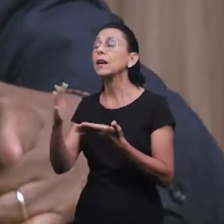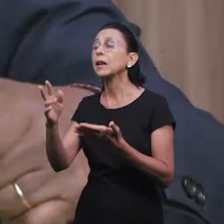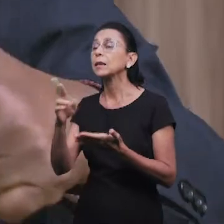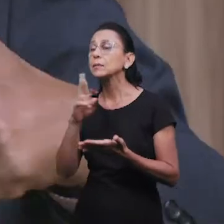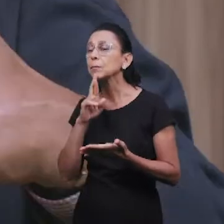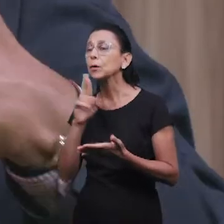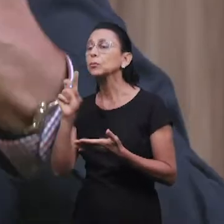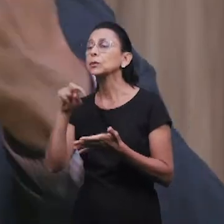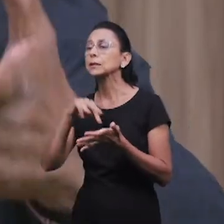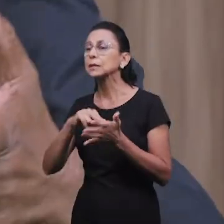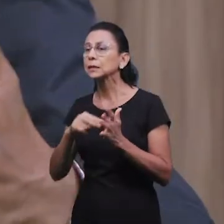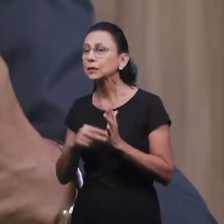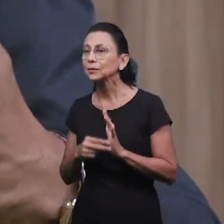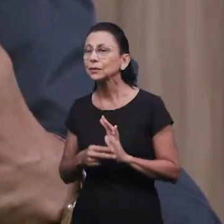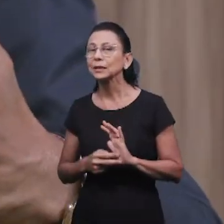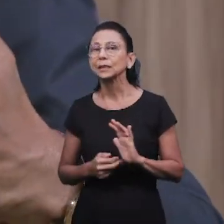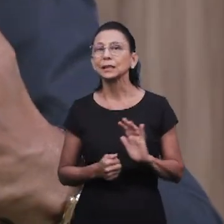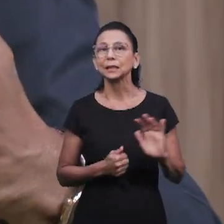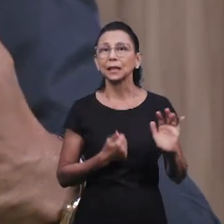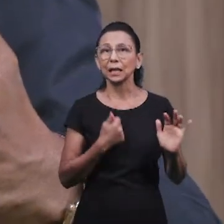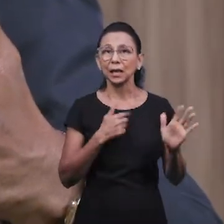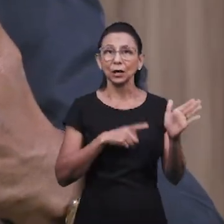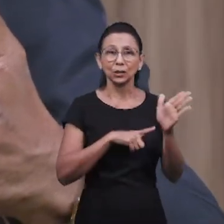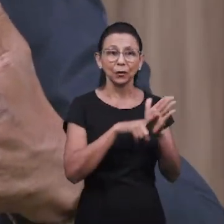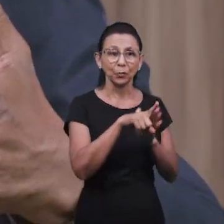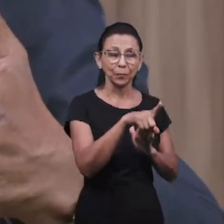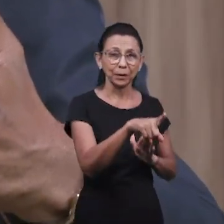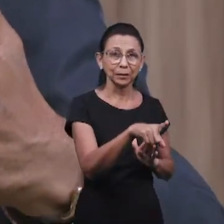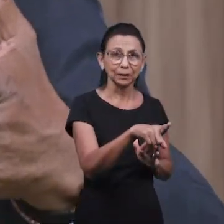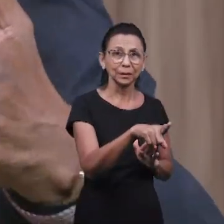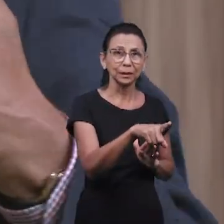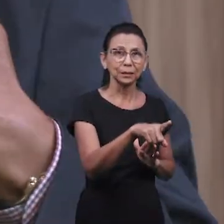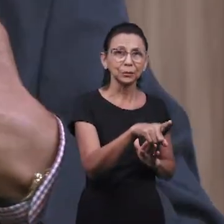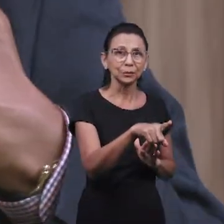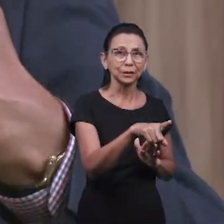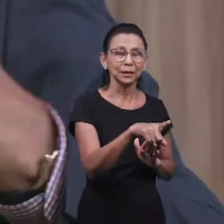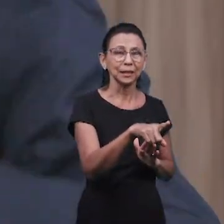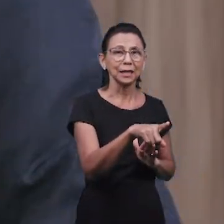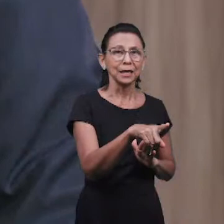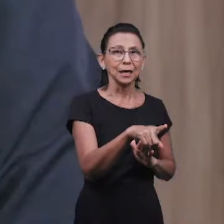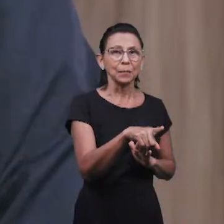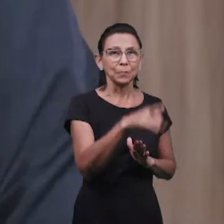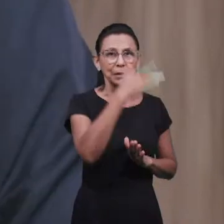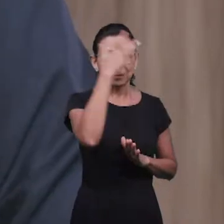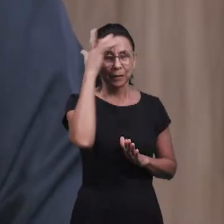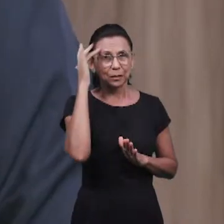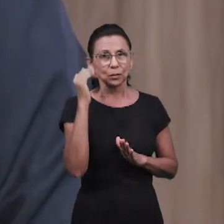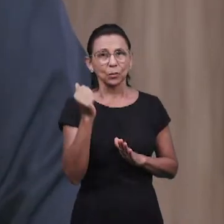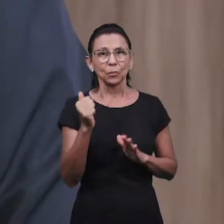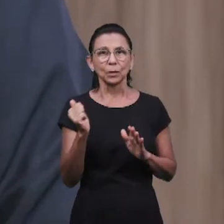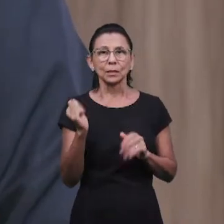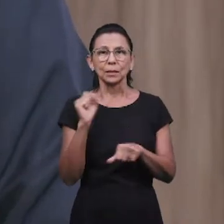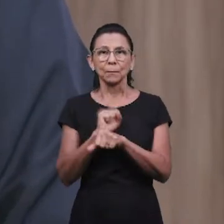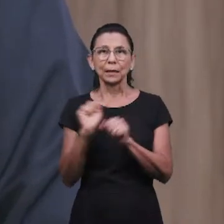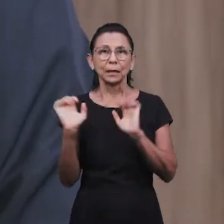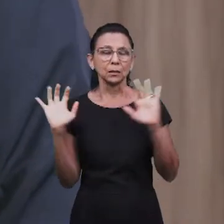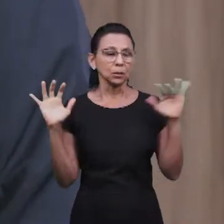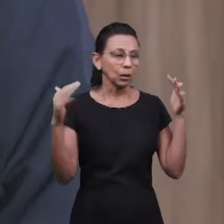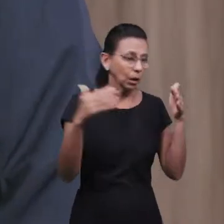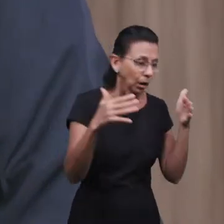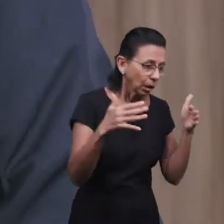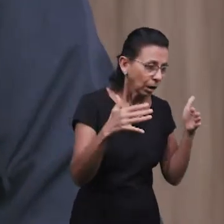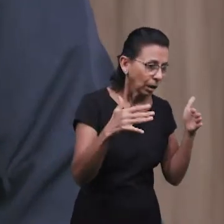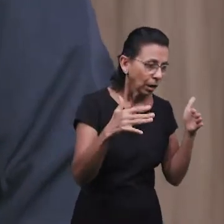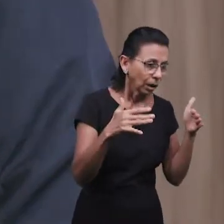que responder. Então eu estava perguntando para que eu não ficasse pregando, todo mundo ficasse observando a criança. Aí eu fiquei, bom. Aí daqui a pouco aquele menino veio